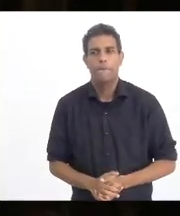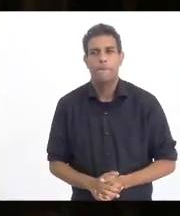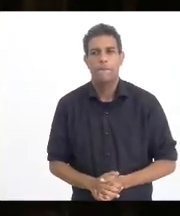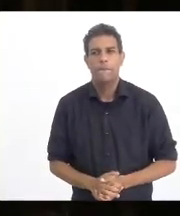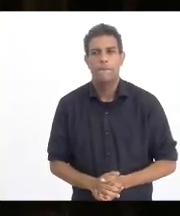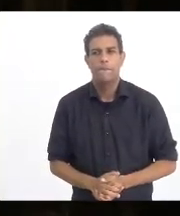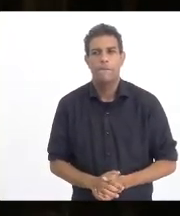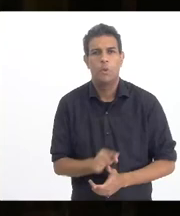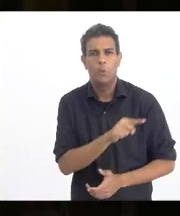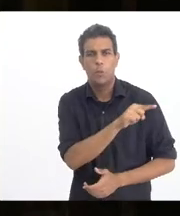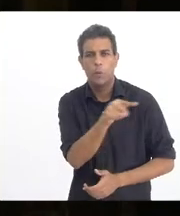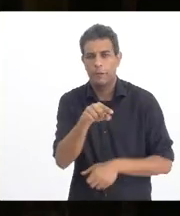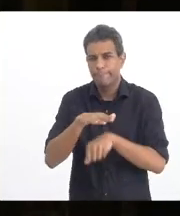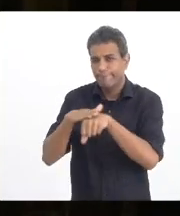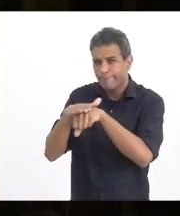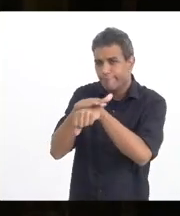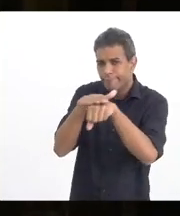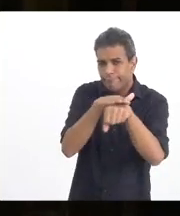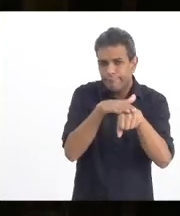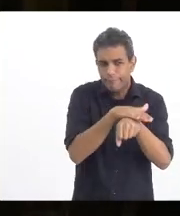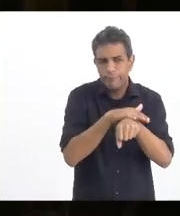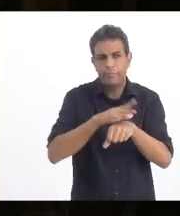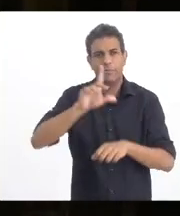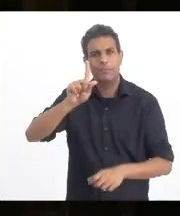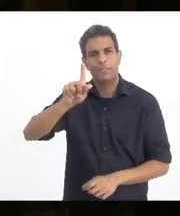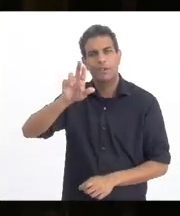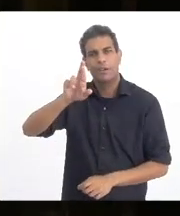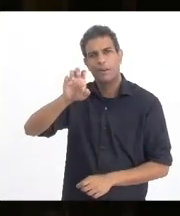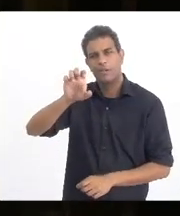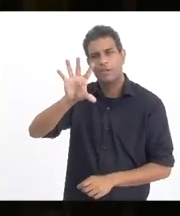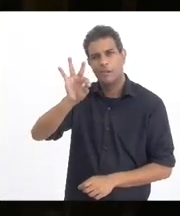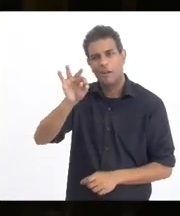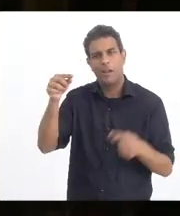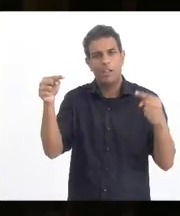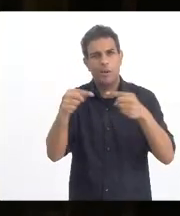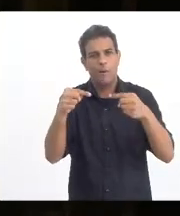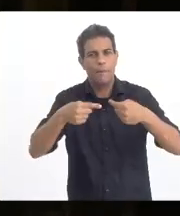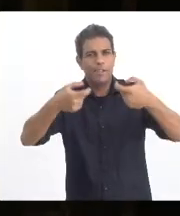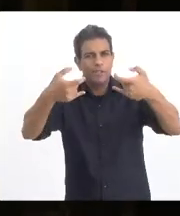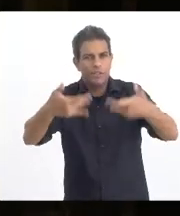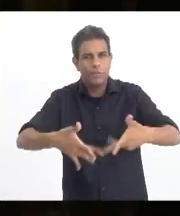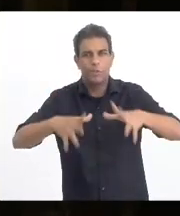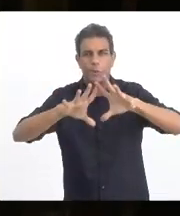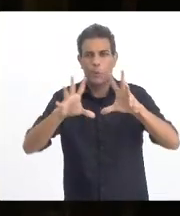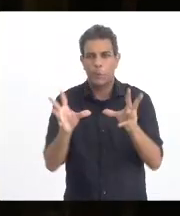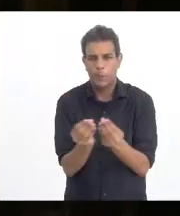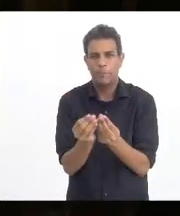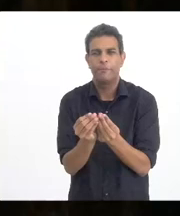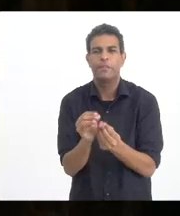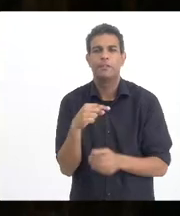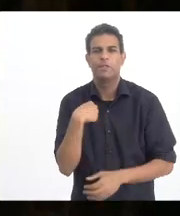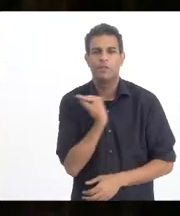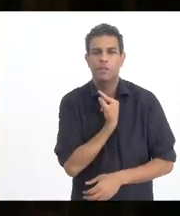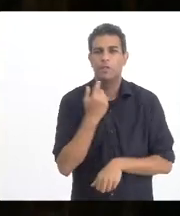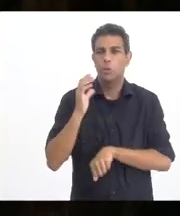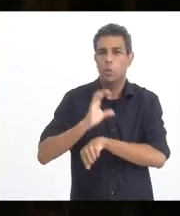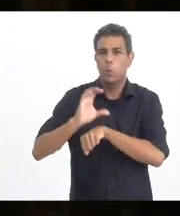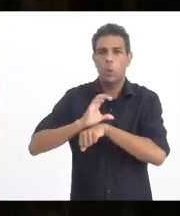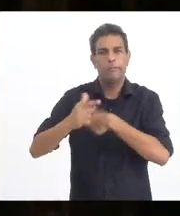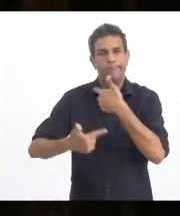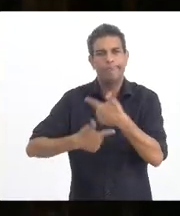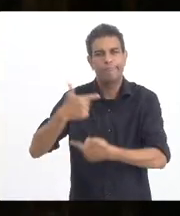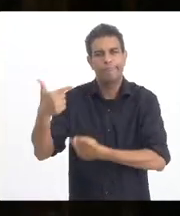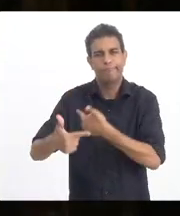Então, como eu falei, saindo um pouquinho da GRET, já que foi mencionada a questão dos cursos, a gente está na batalha para